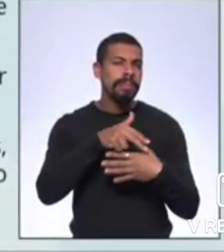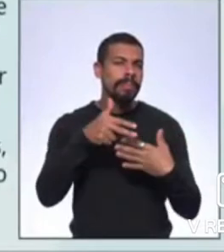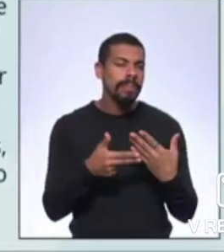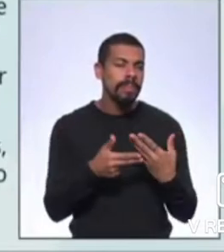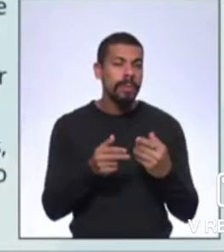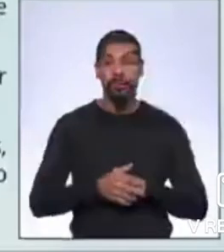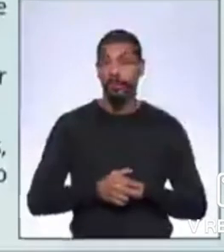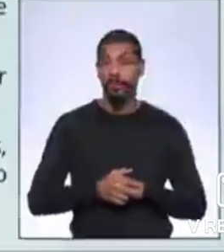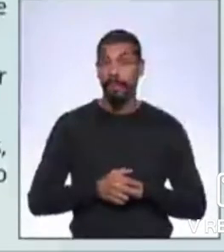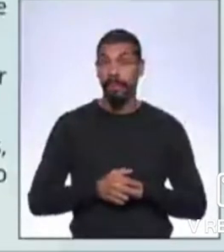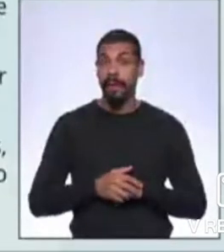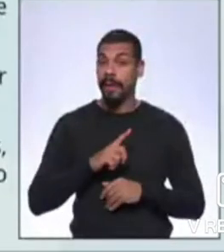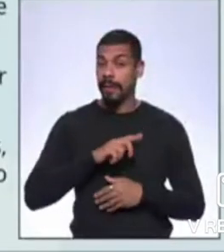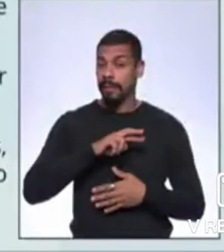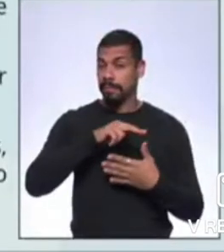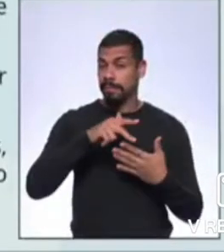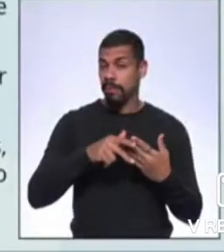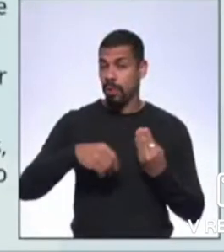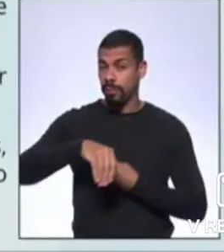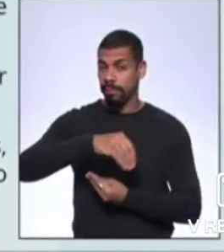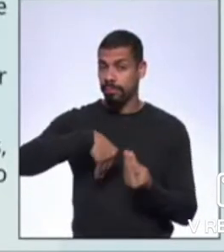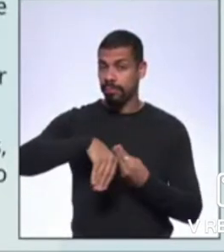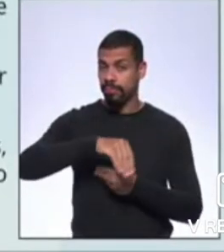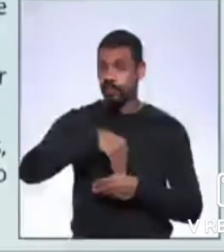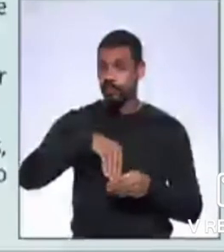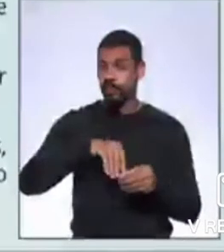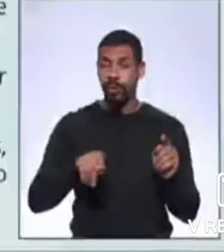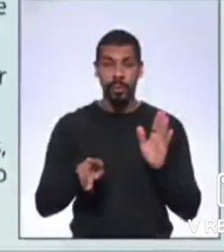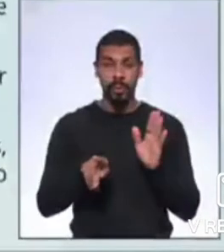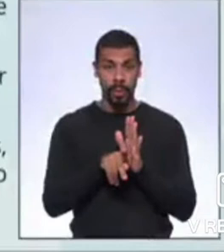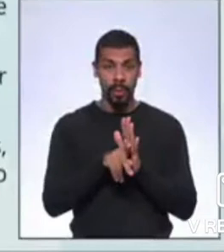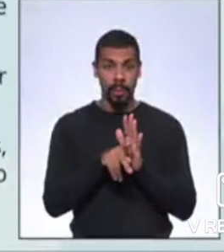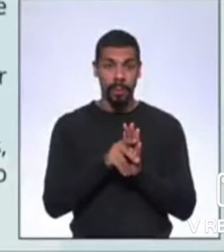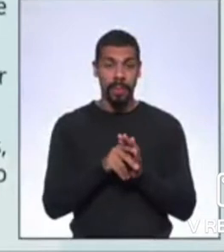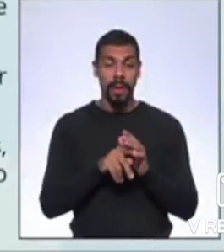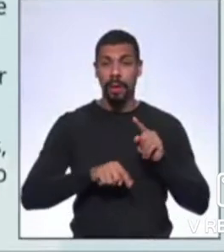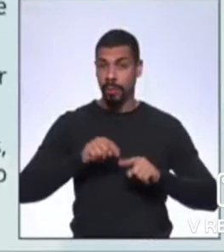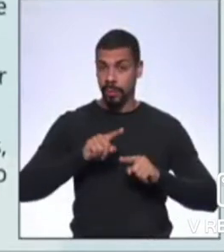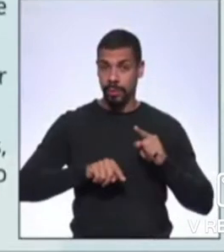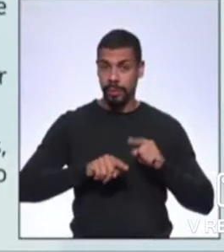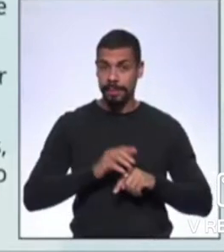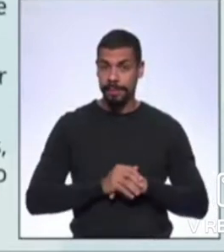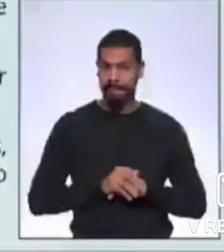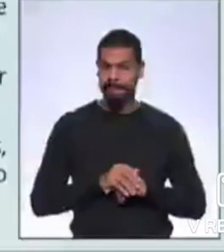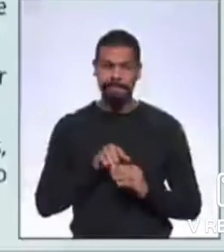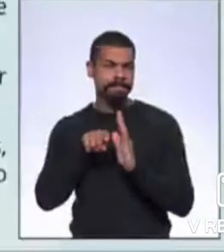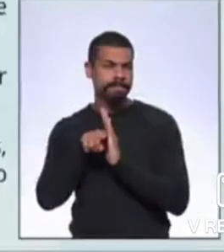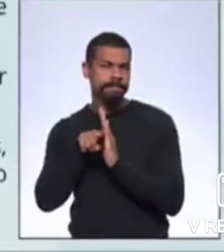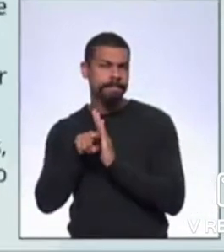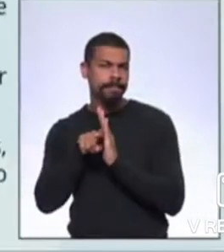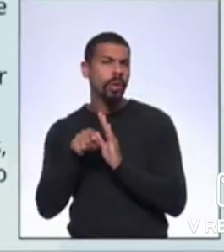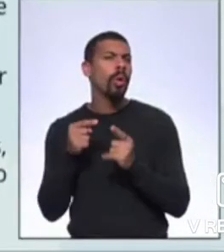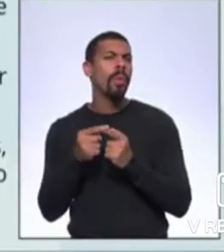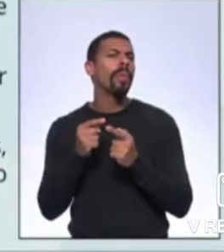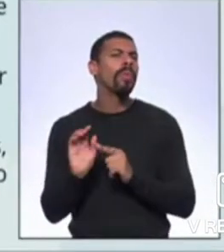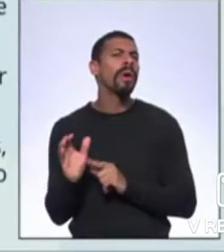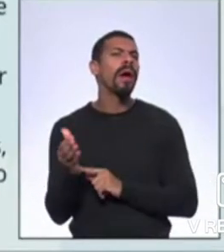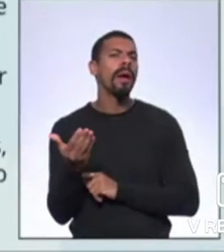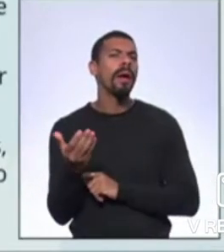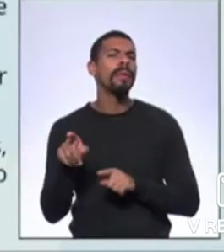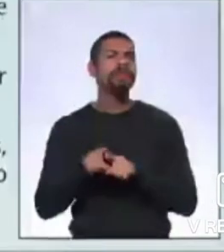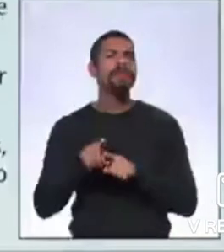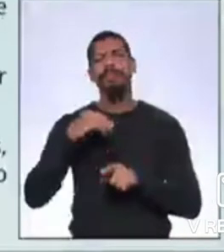destilação, decantação e outros, com base nas propriedades dos materiais. Investigar causas, elaborar e